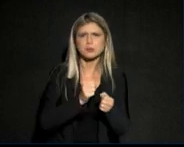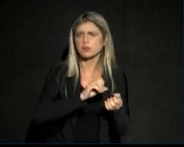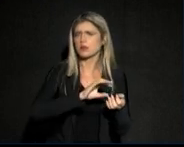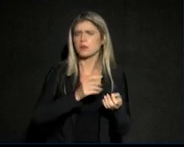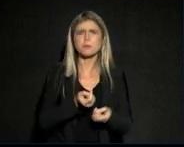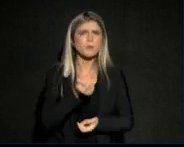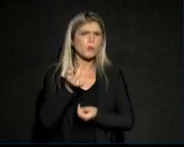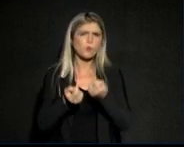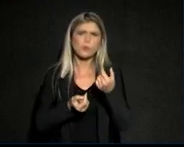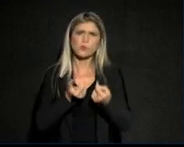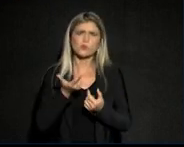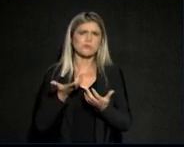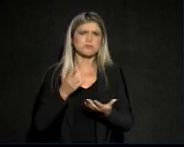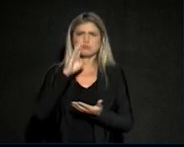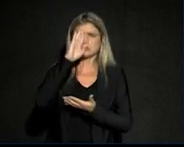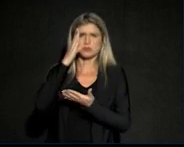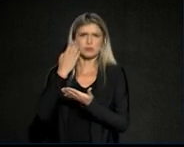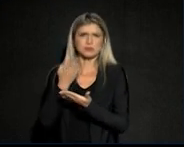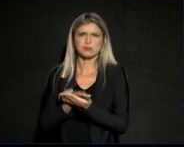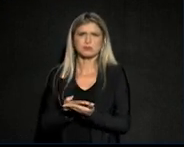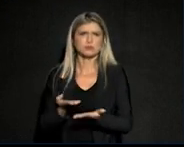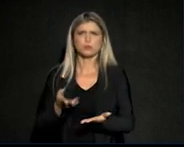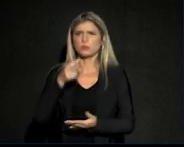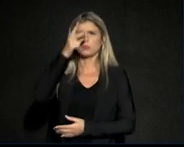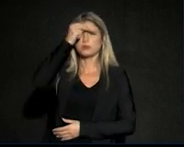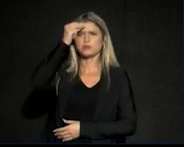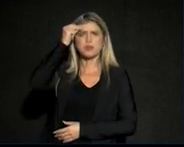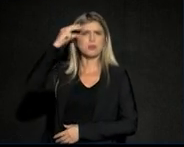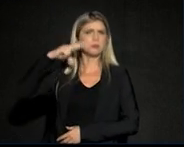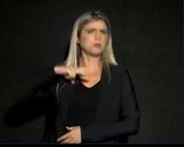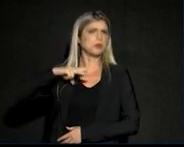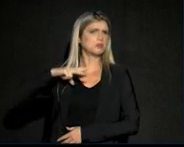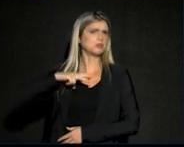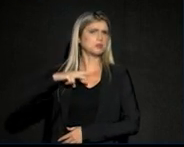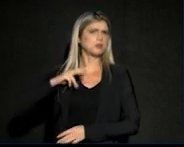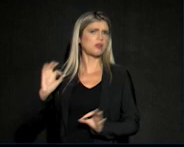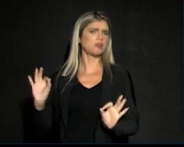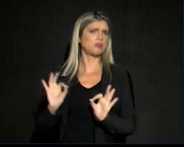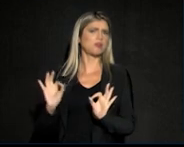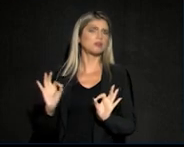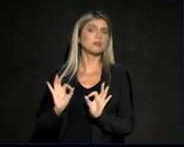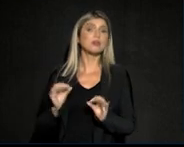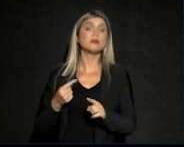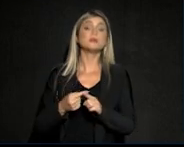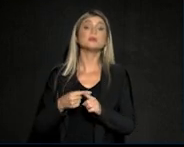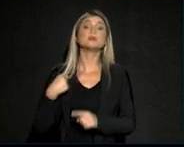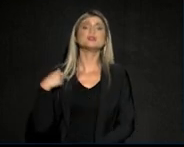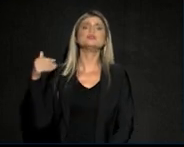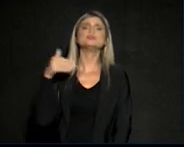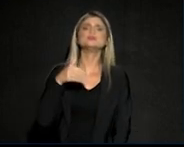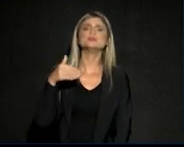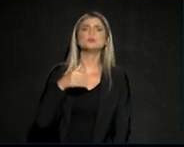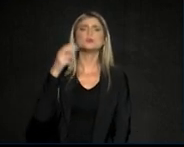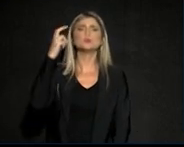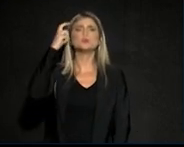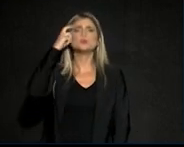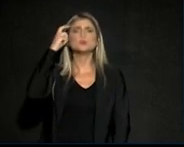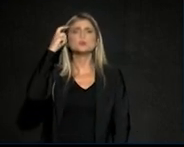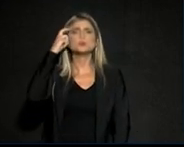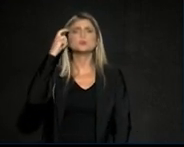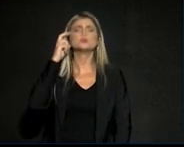personalismo eu não acredito nisso nem no setor privado é muito menos no público Nenhum de Nós até porque viemos de Cultura de